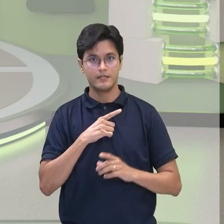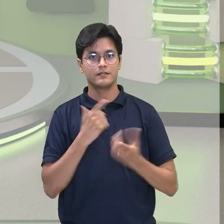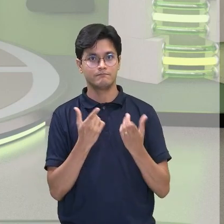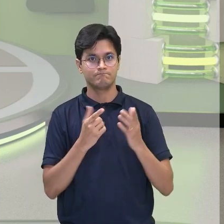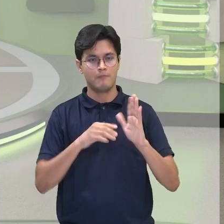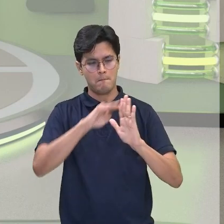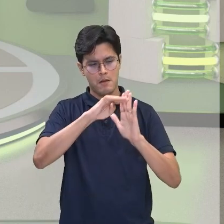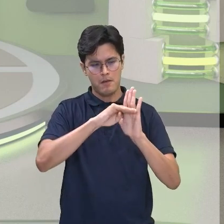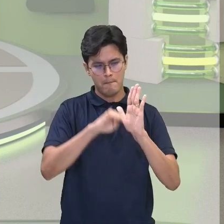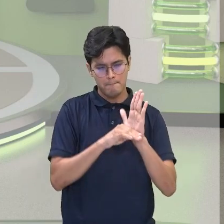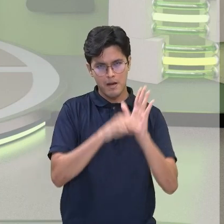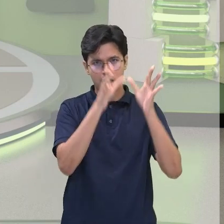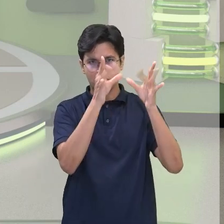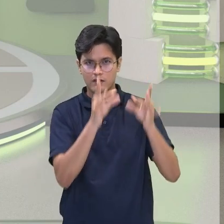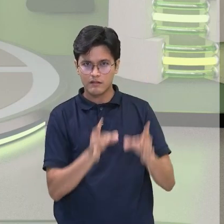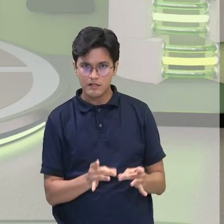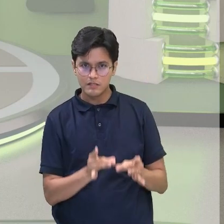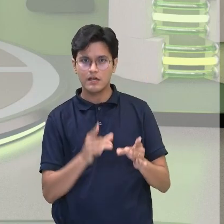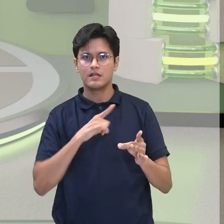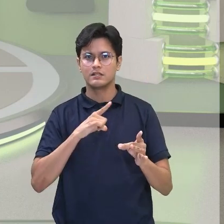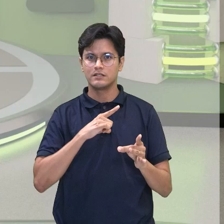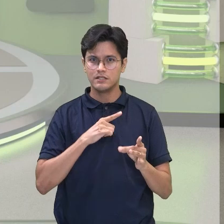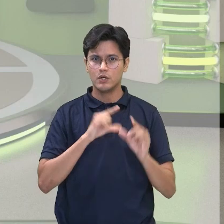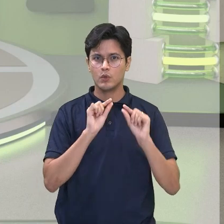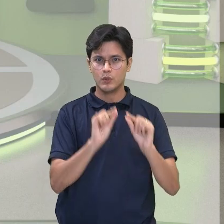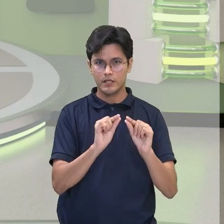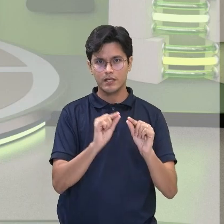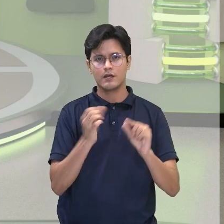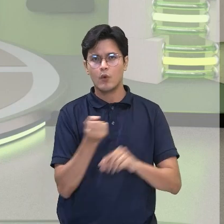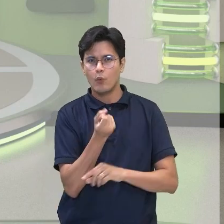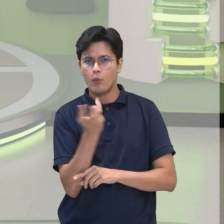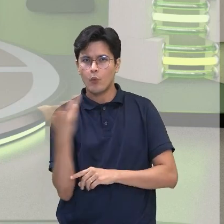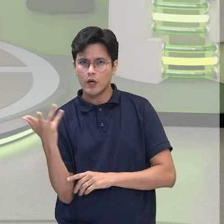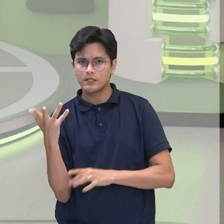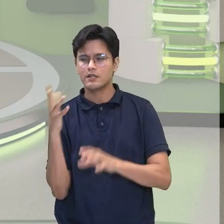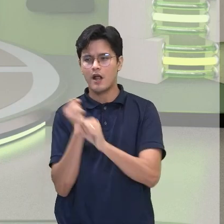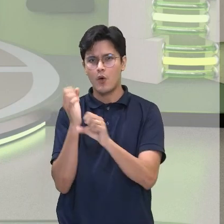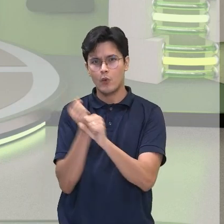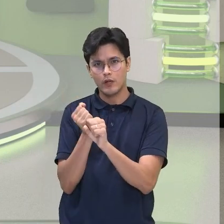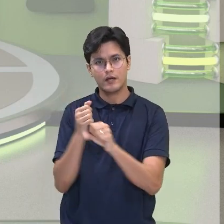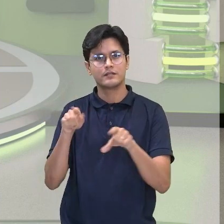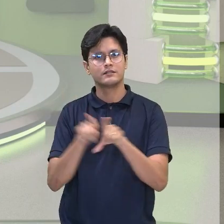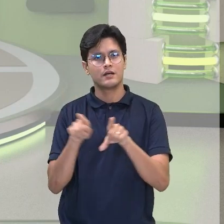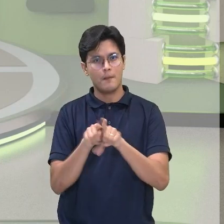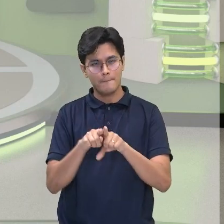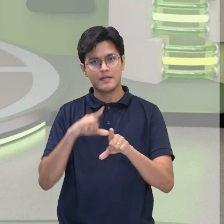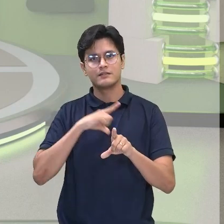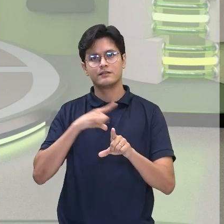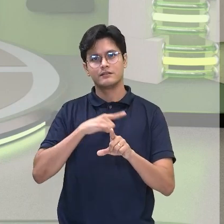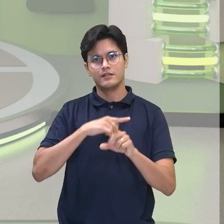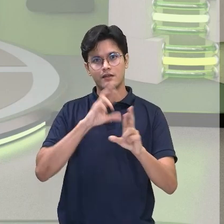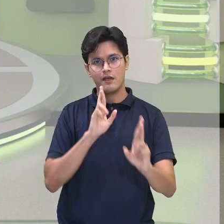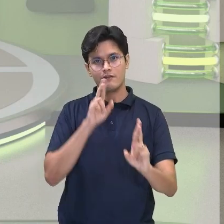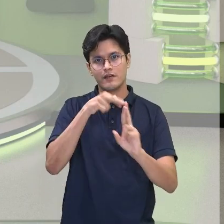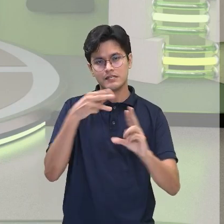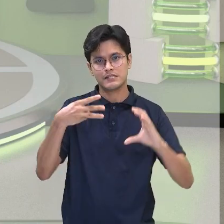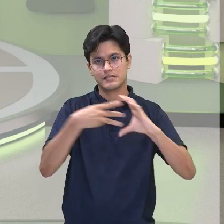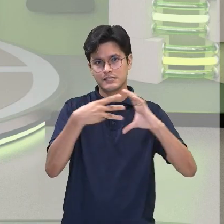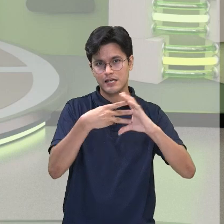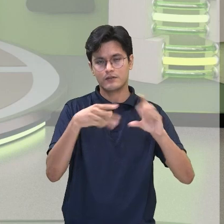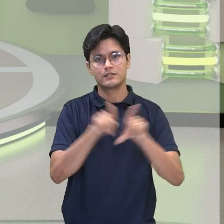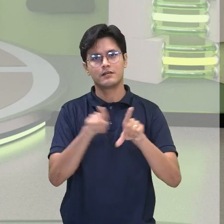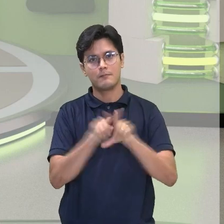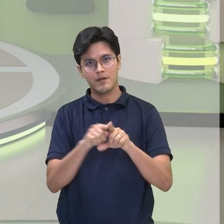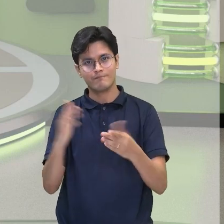proximidade, são medidas, são contadas também. E temos referências não só células, como também